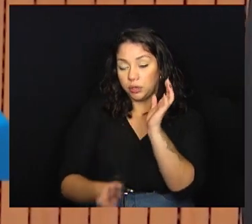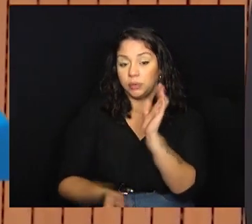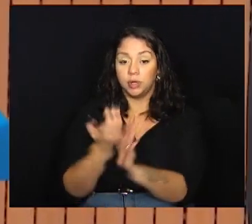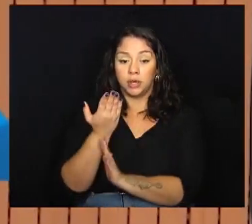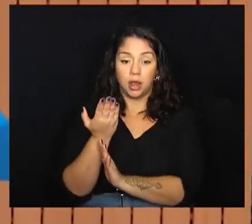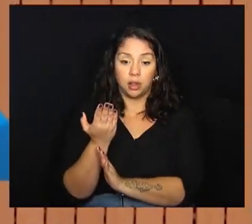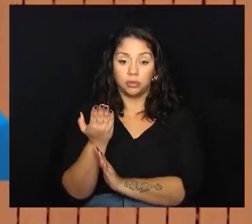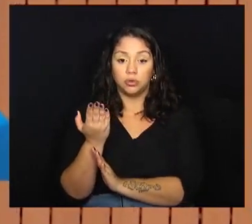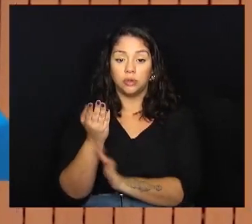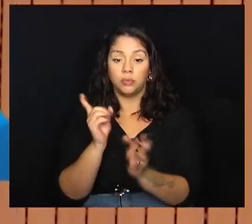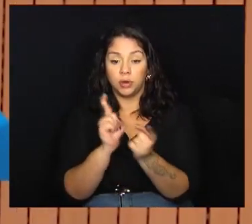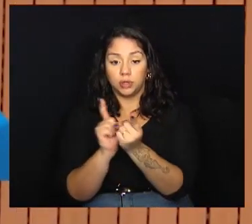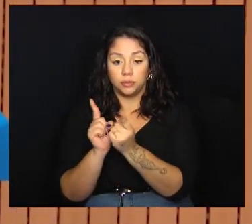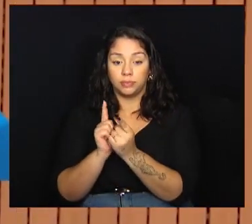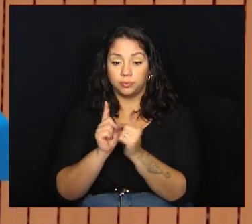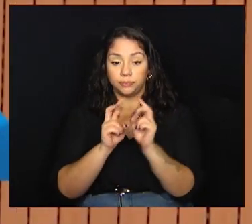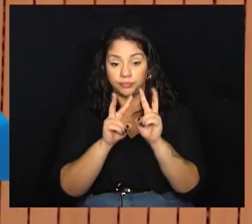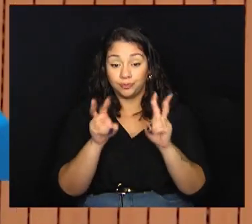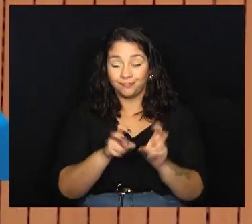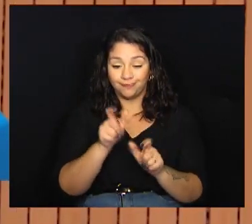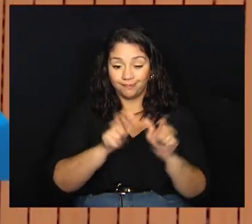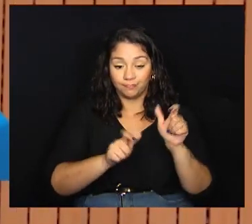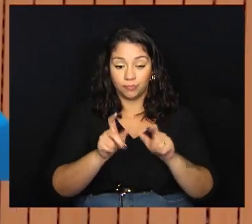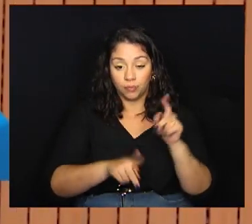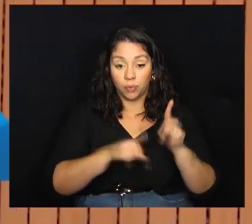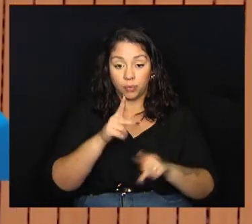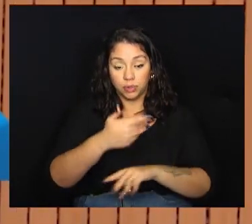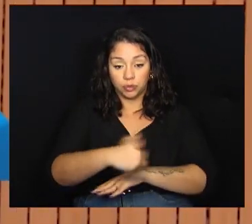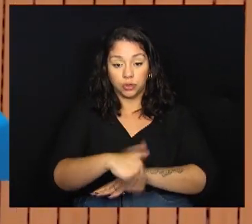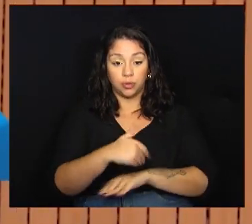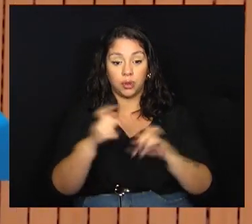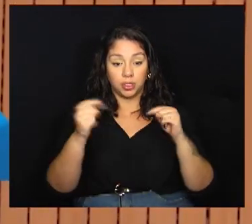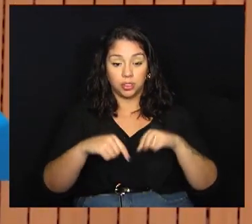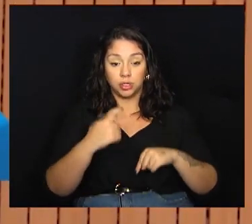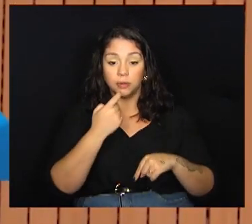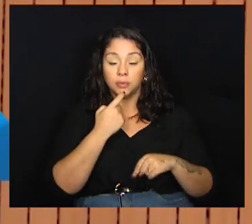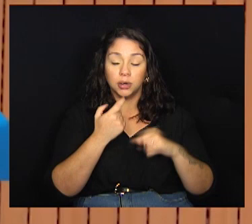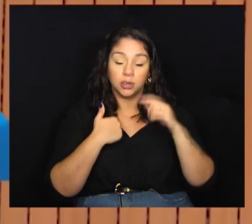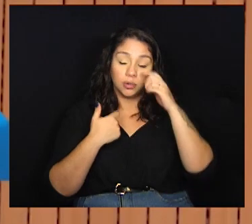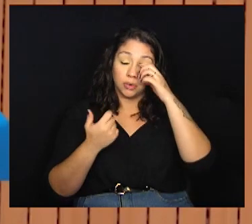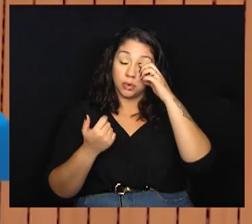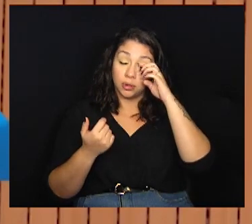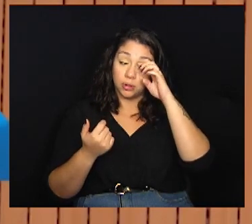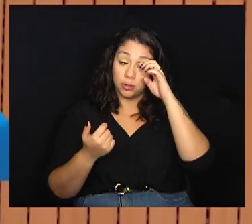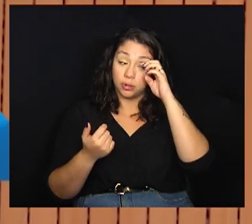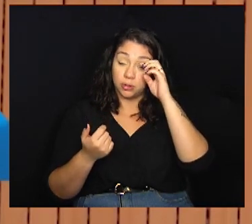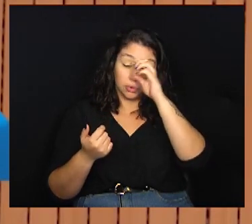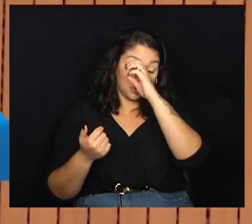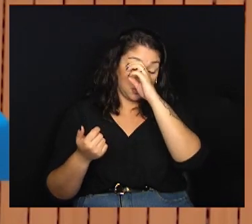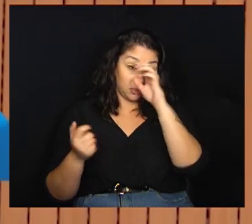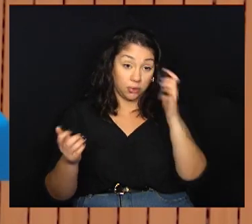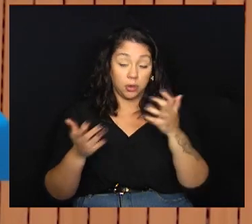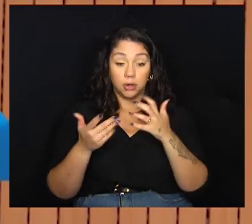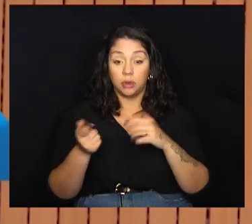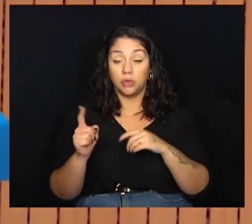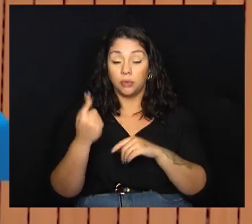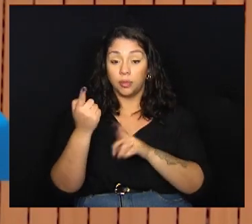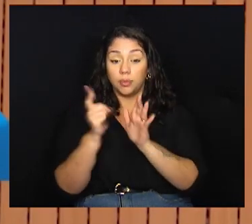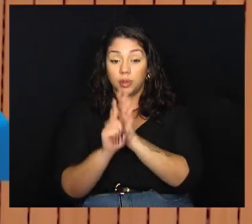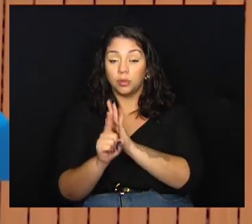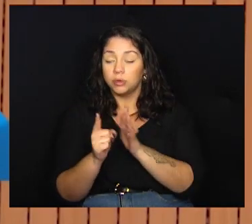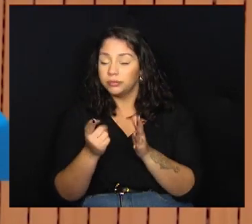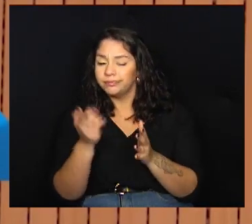para atender os assuntos da população em situação de rua aqui em Campinas. Eu até gostaria de uma das perguntas depois saber como anda